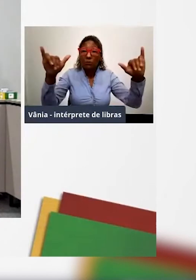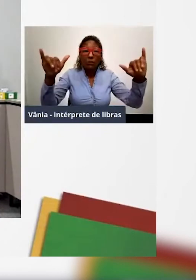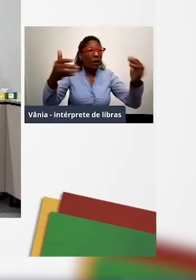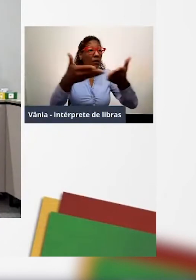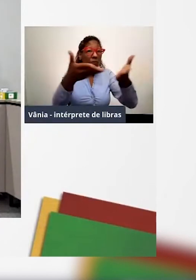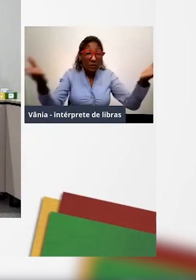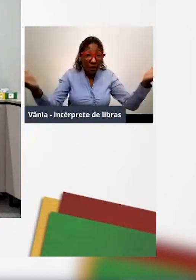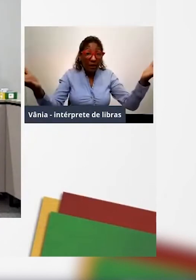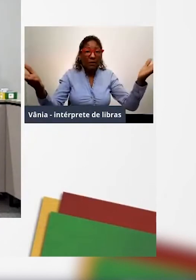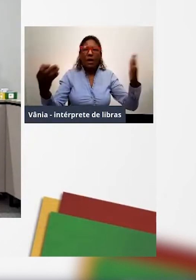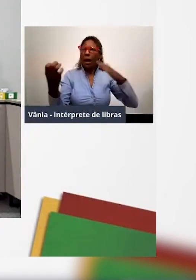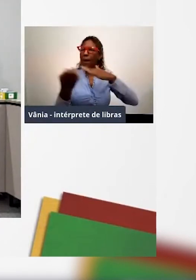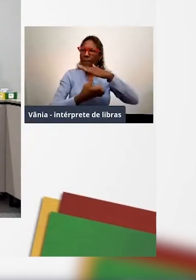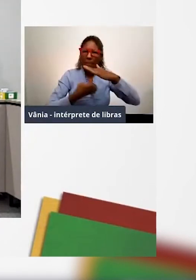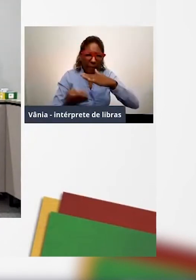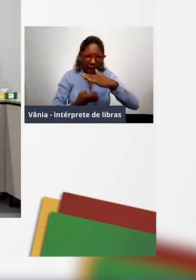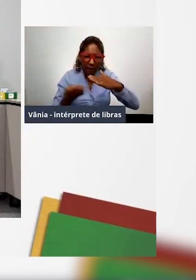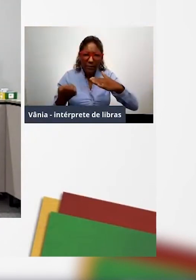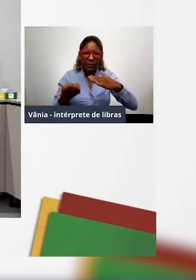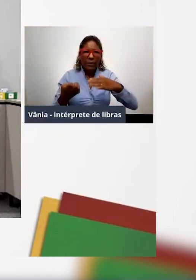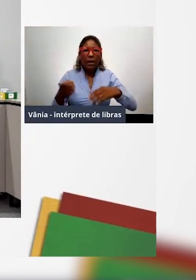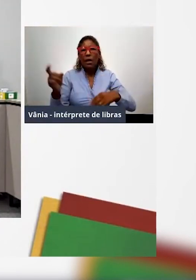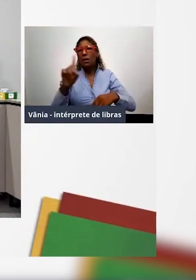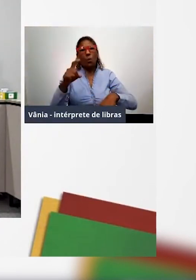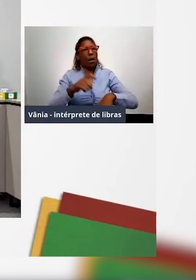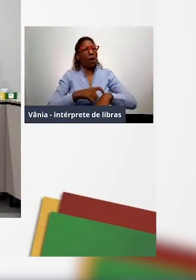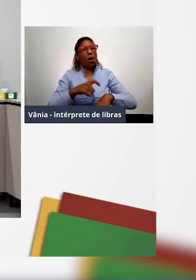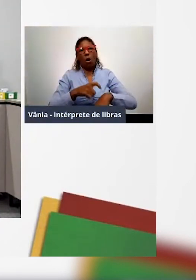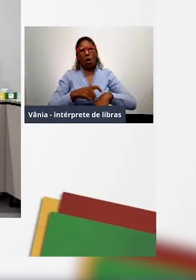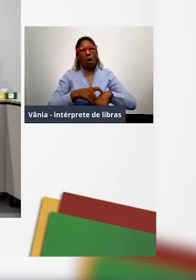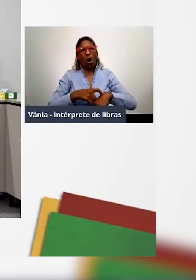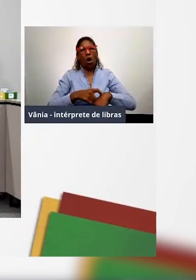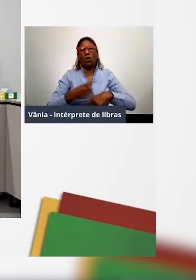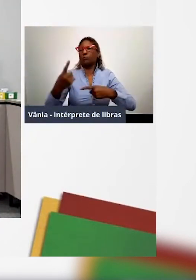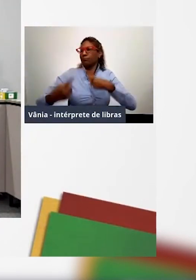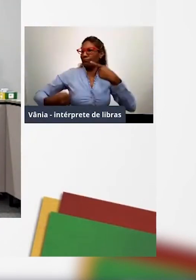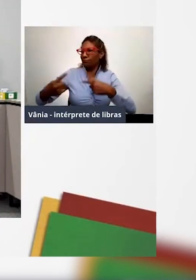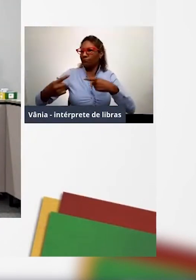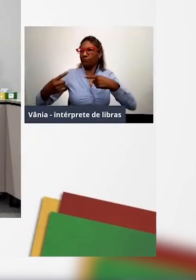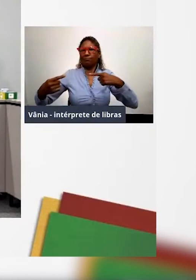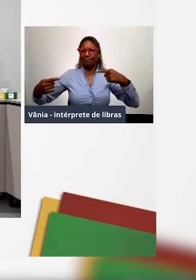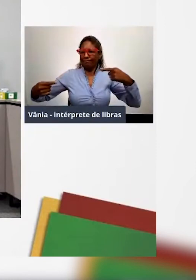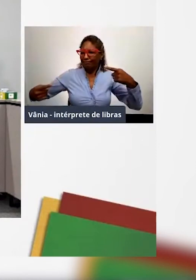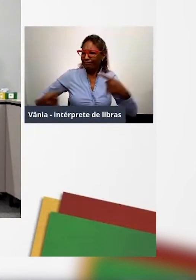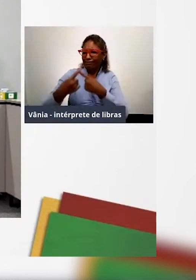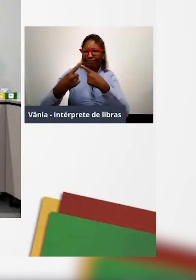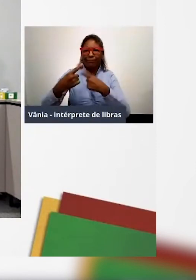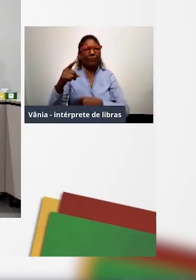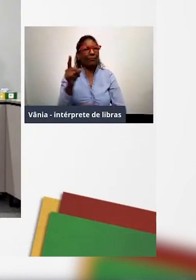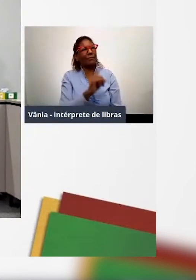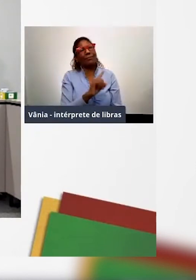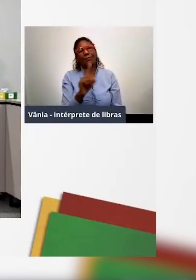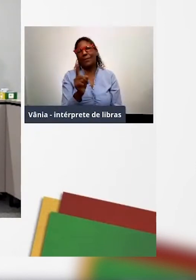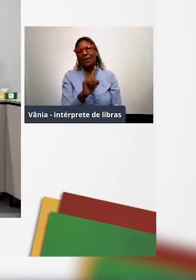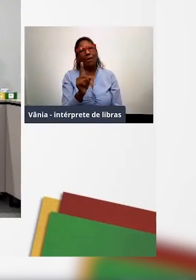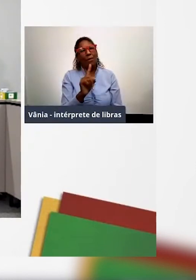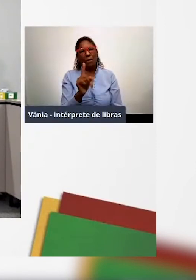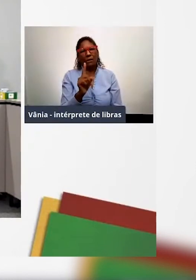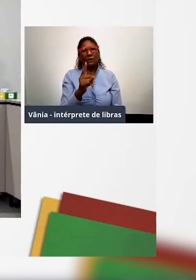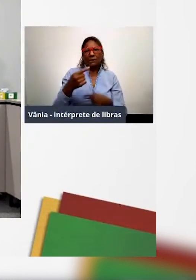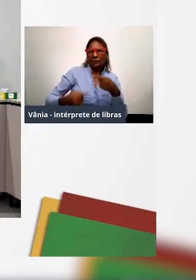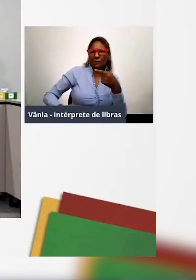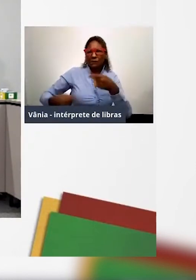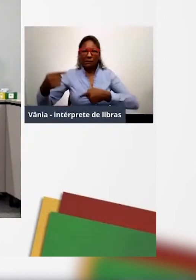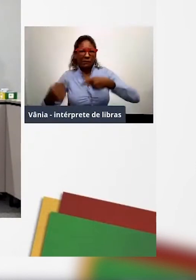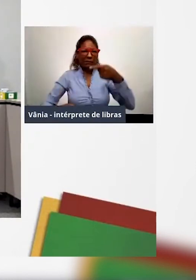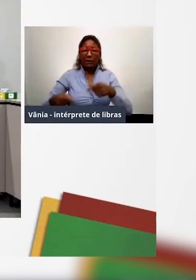aos nossos empresários, não é hora de confronto, não é hora de conflito, não é hora de puxar cada um para um lado, nós